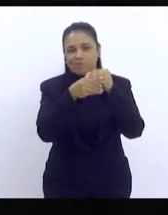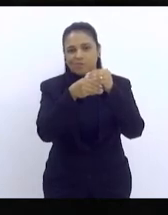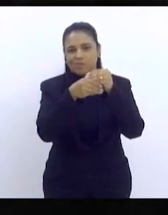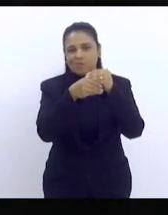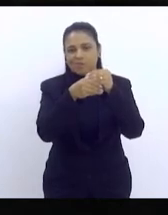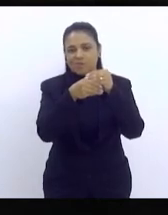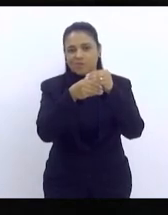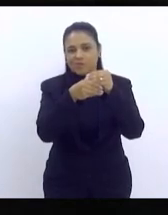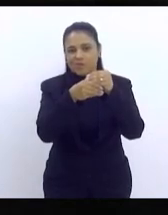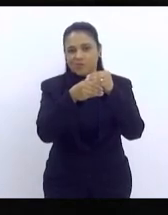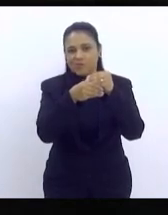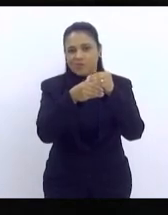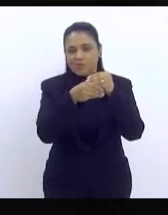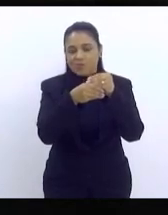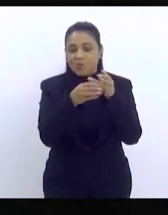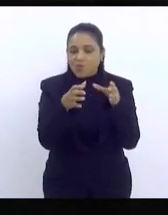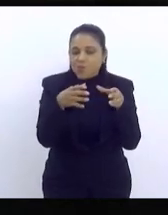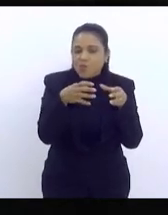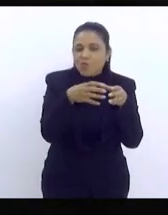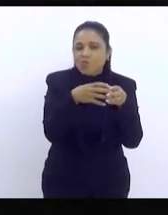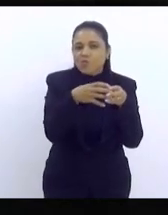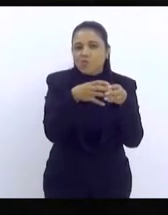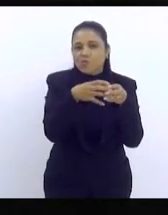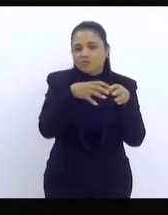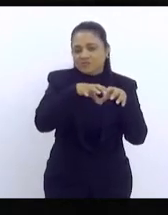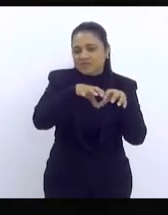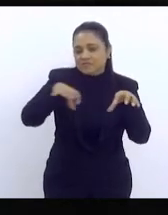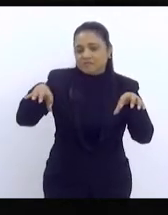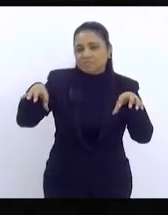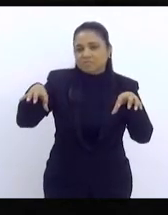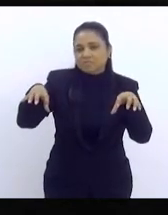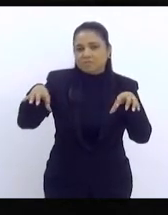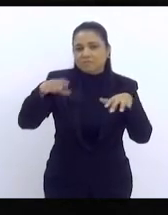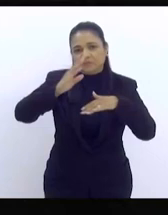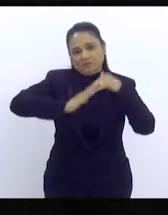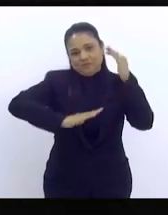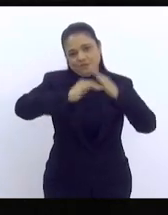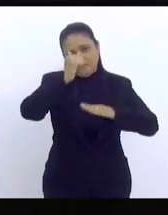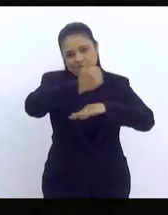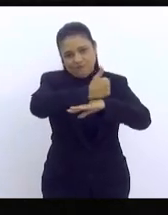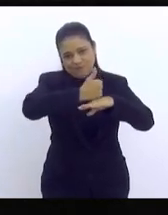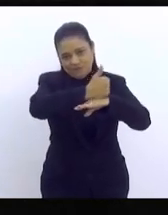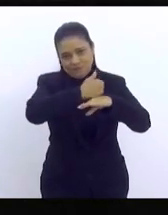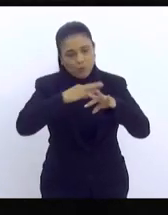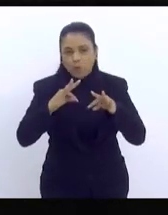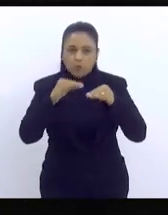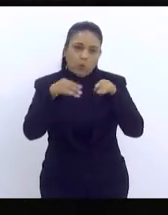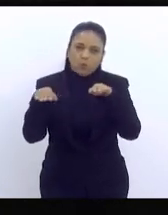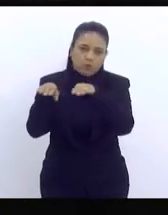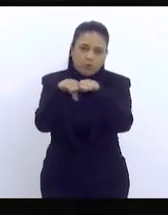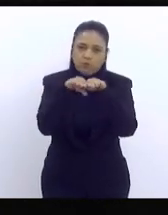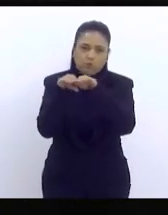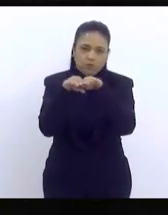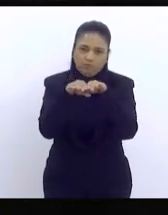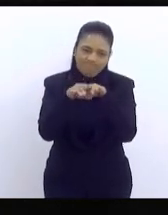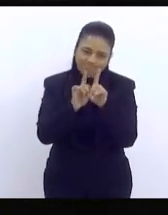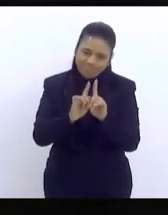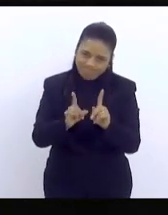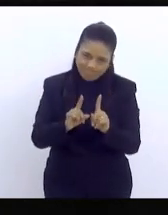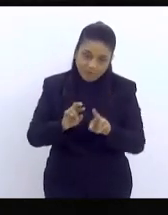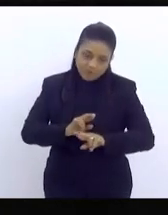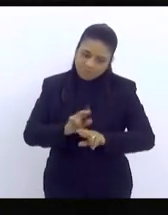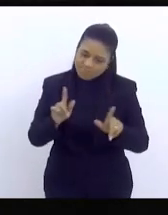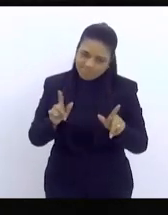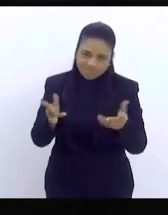atingir uma parte da categoria E não atingir o seu todo quero dizer isso na